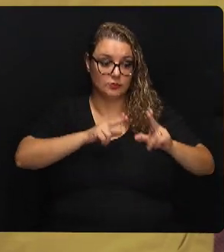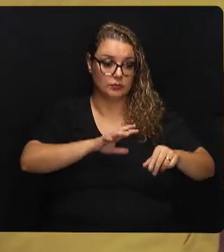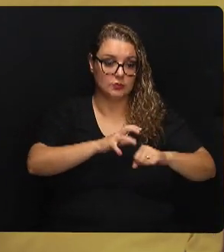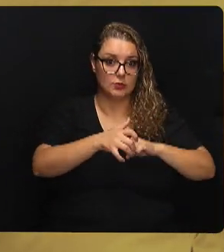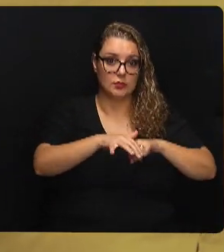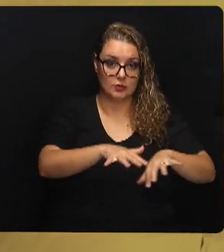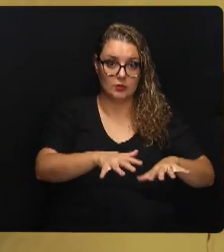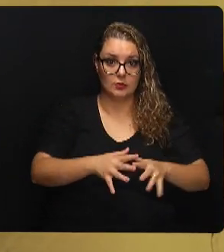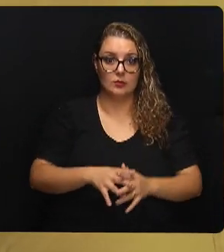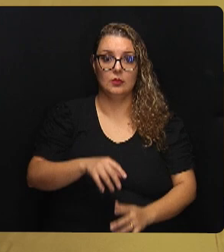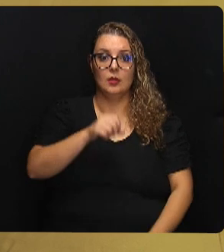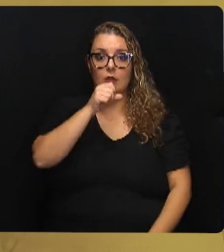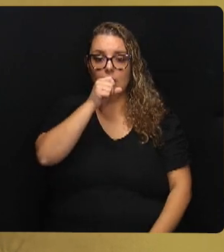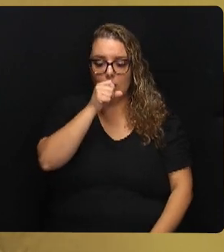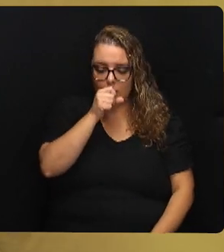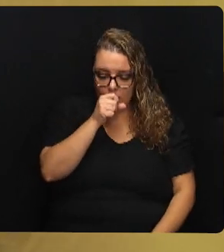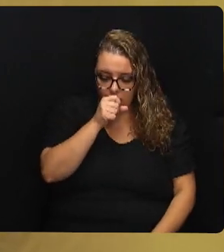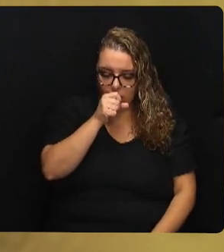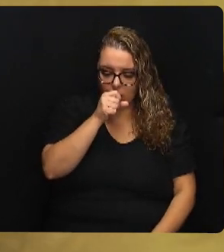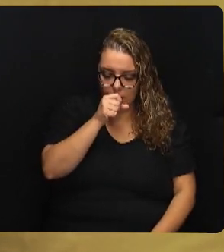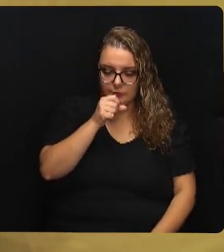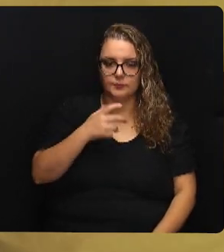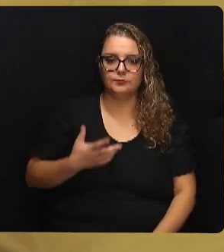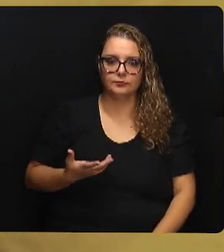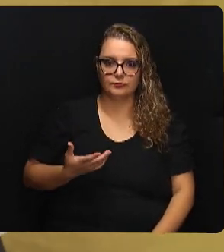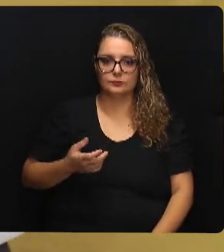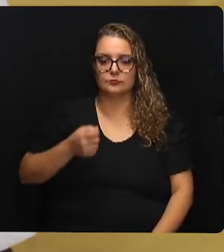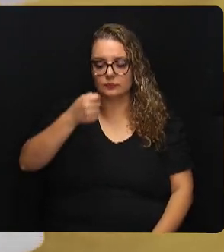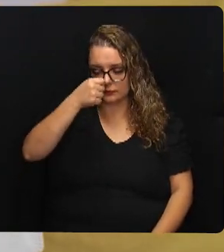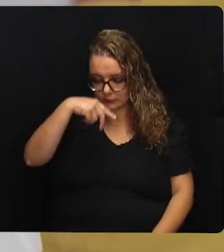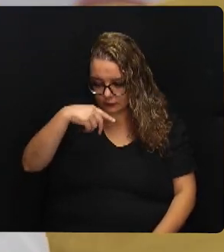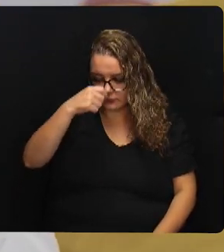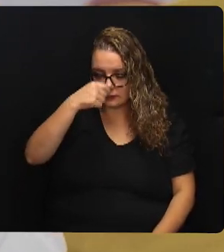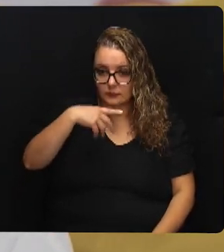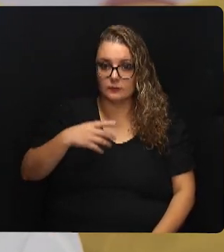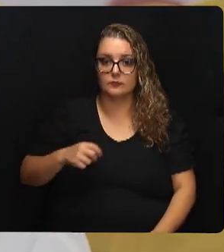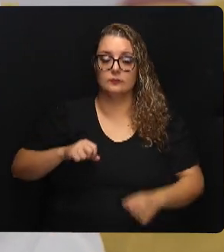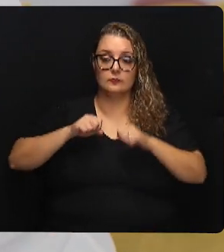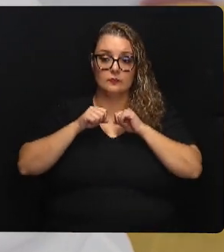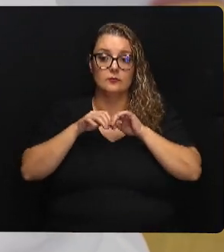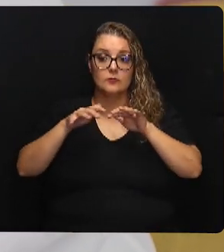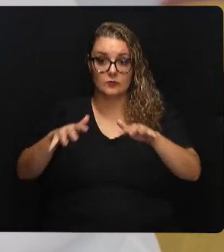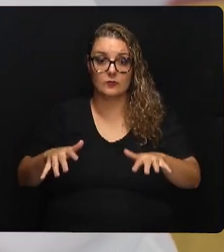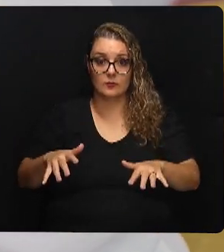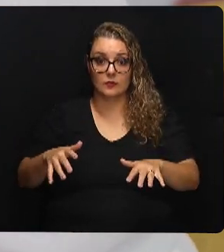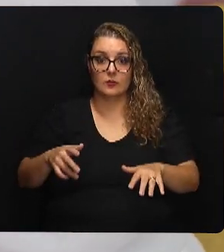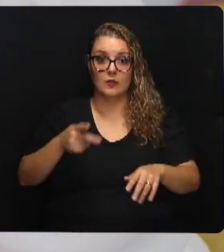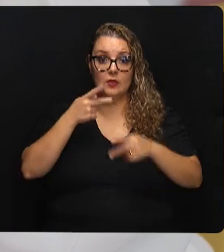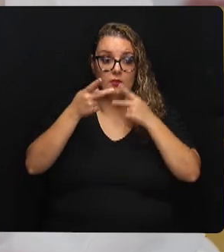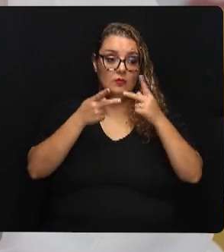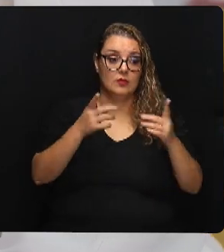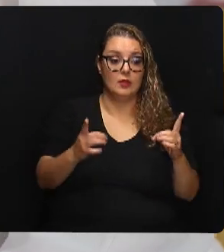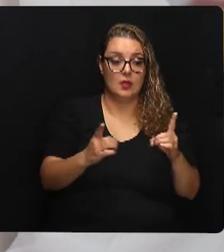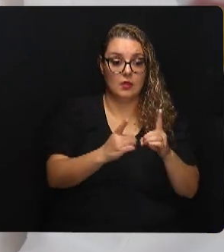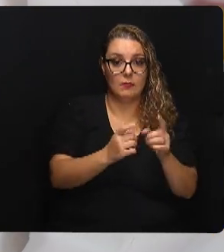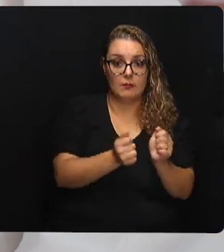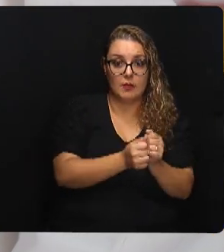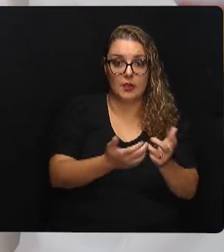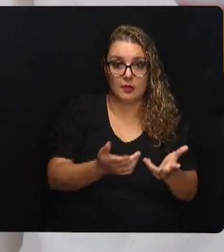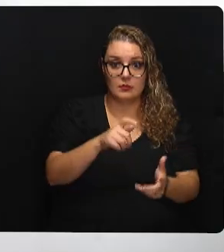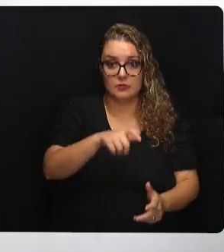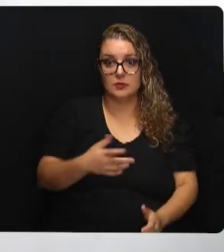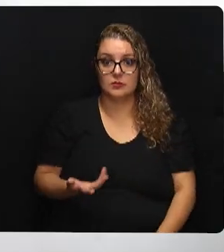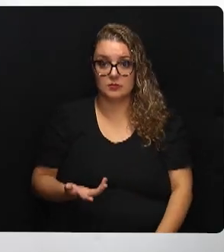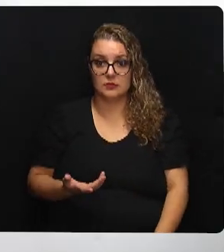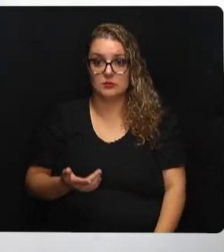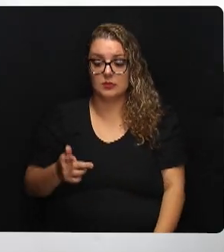aprendeu no COVID, né? Então, tosse, espirro, transmitem você falar próximo da